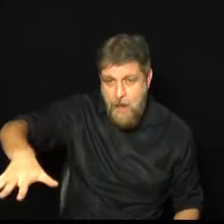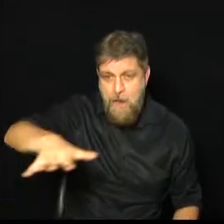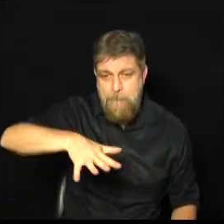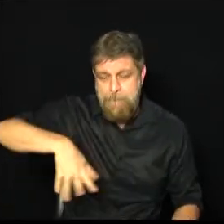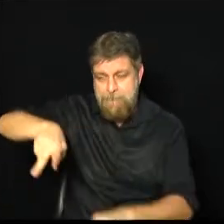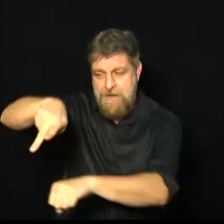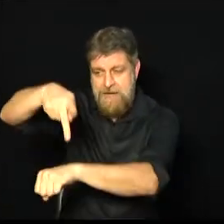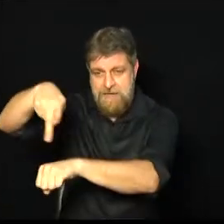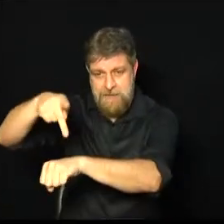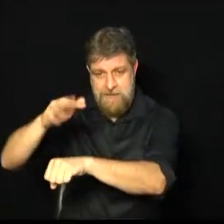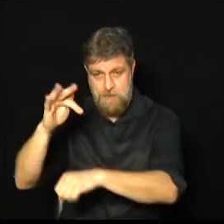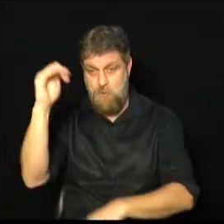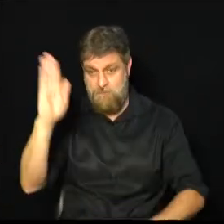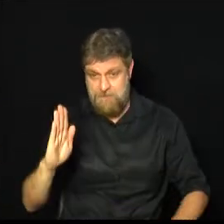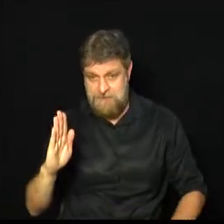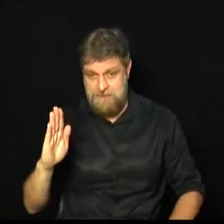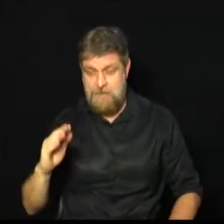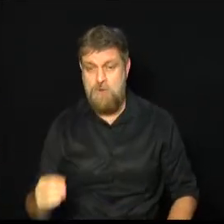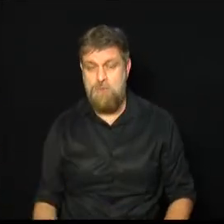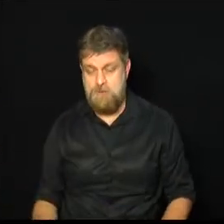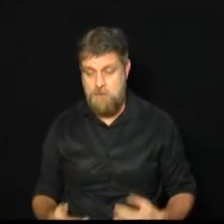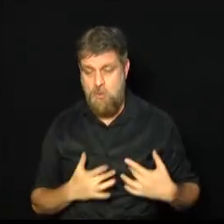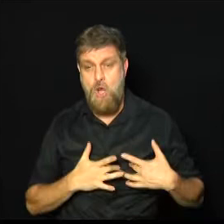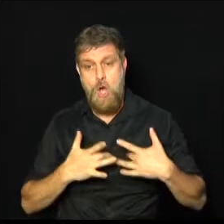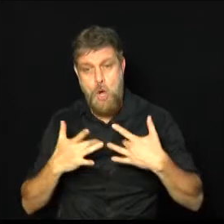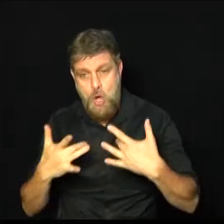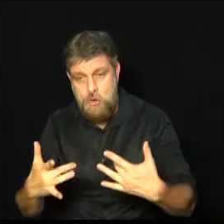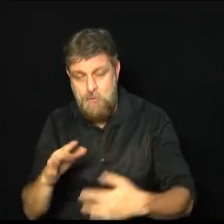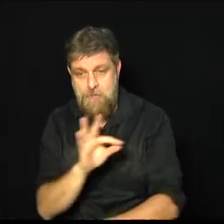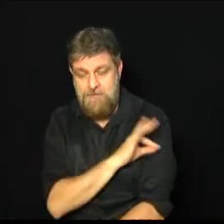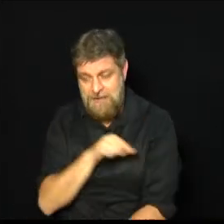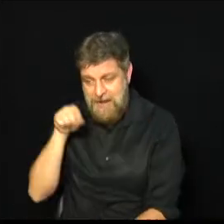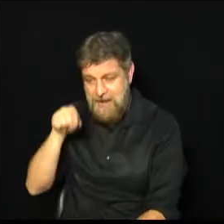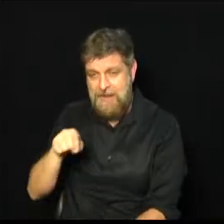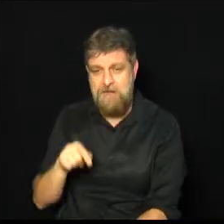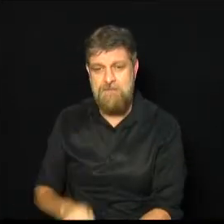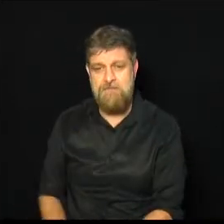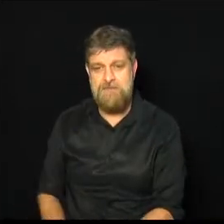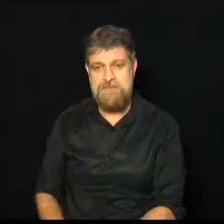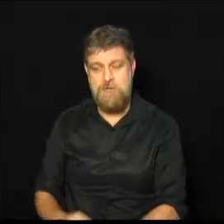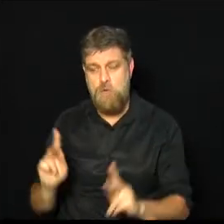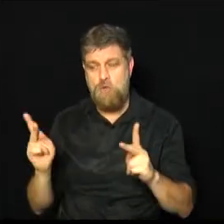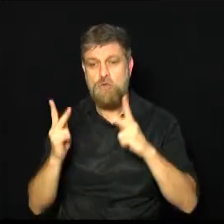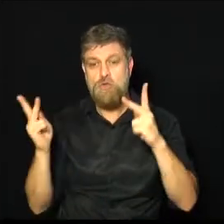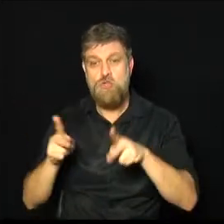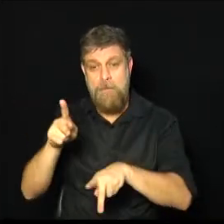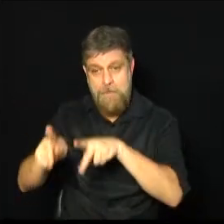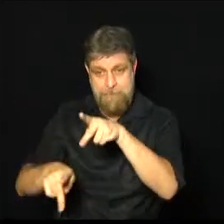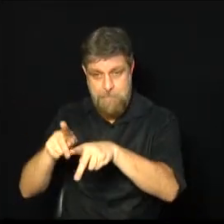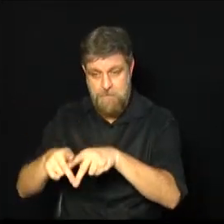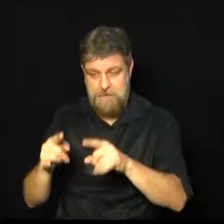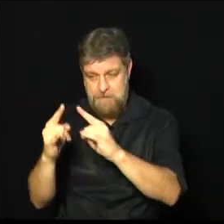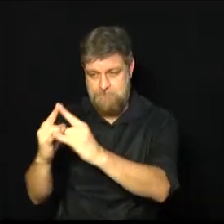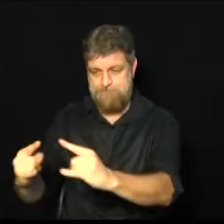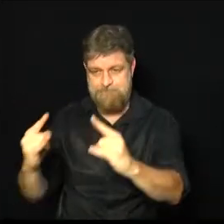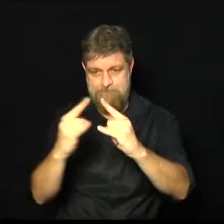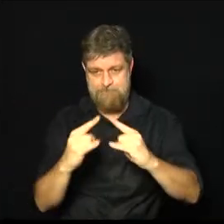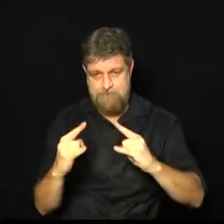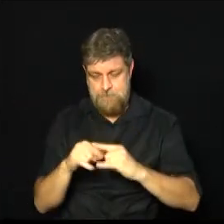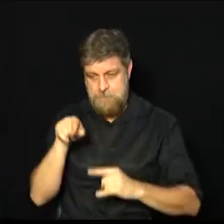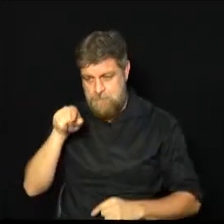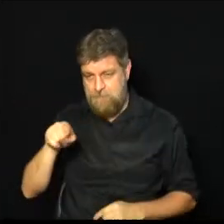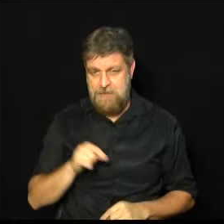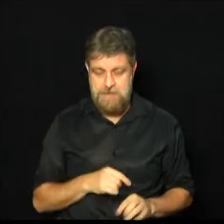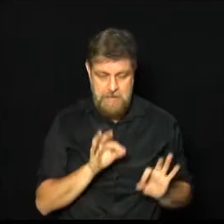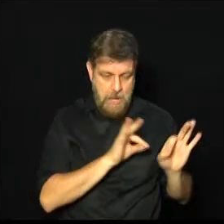Essa área foi doada para a Prefeitura para que nós pudéssemos fazer ali o que nós chamamos de mercado popular. Esse projeto está em andamento na